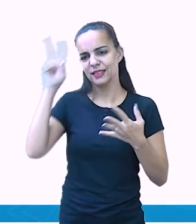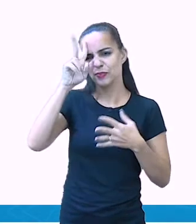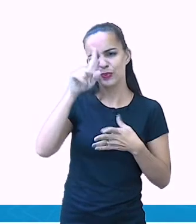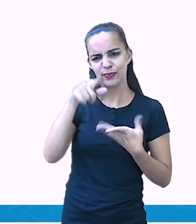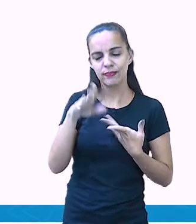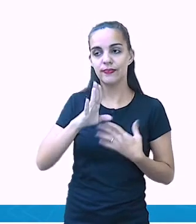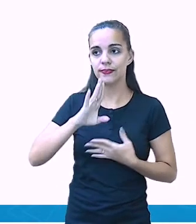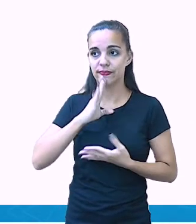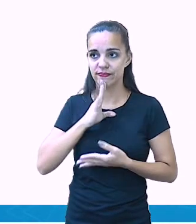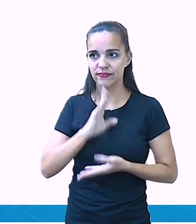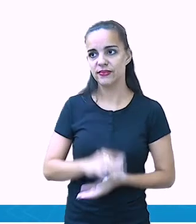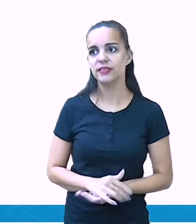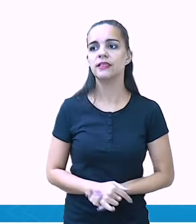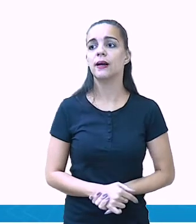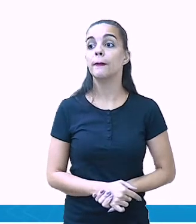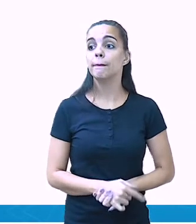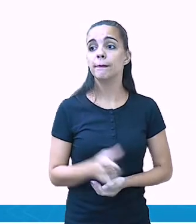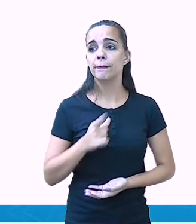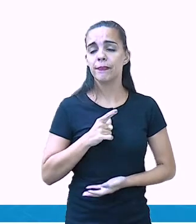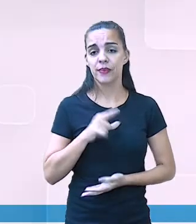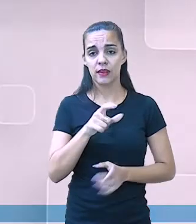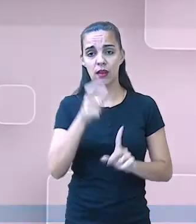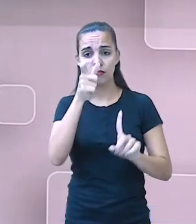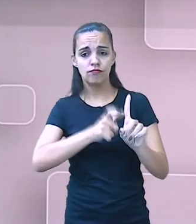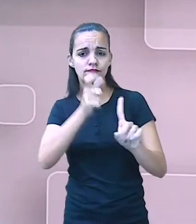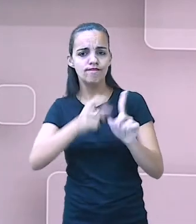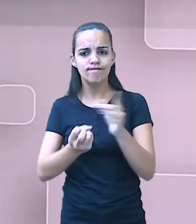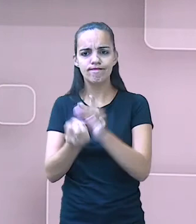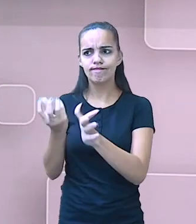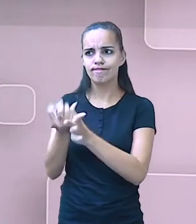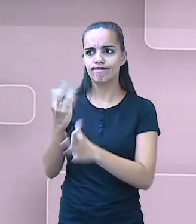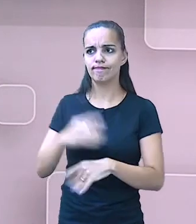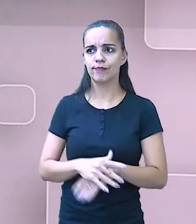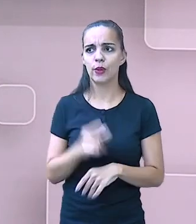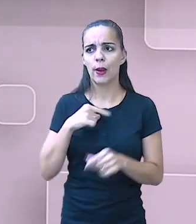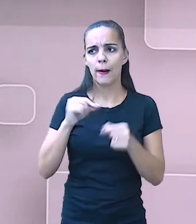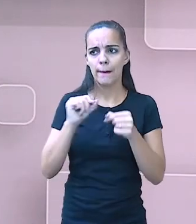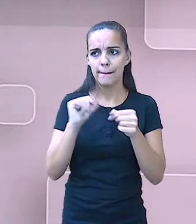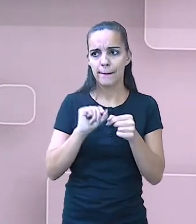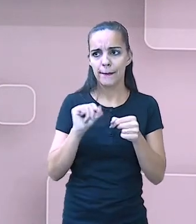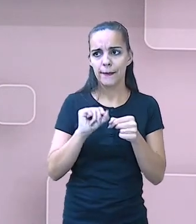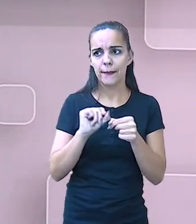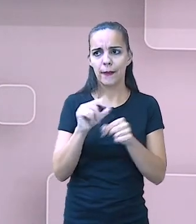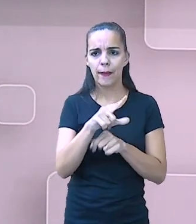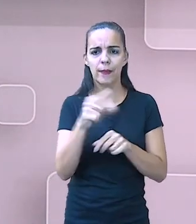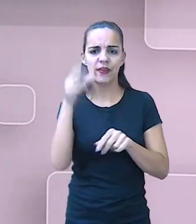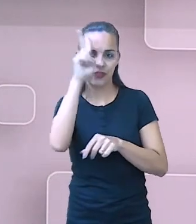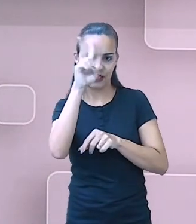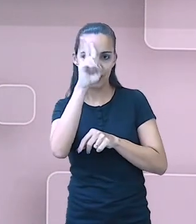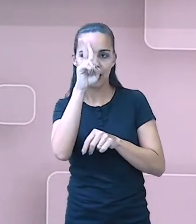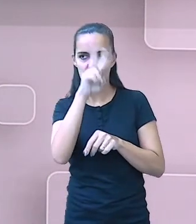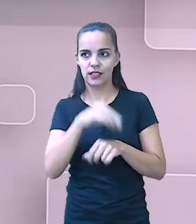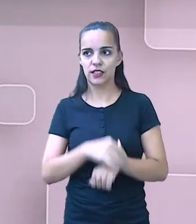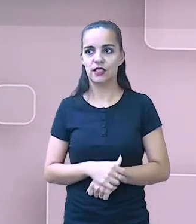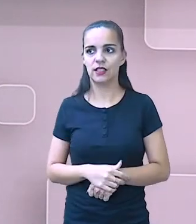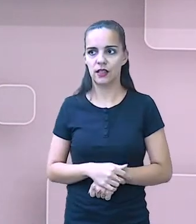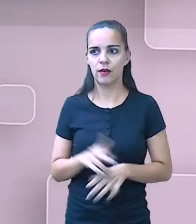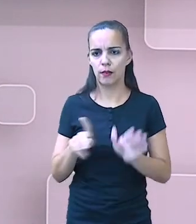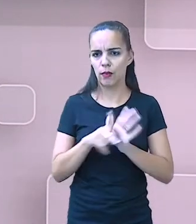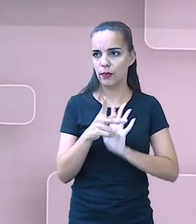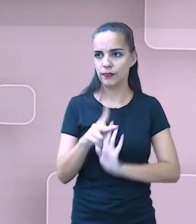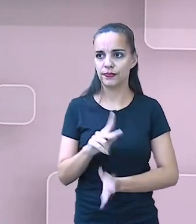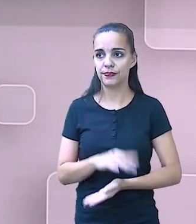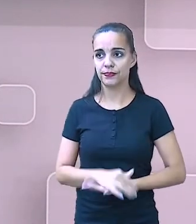criada, ele criou esses personagens para constituir as histórias em quadrinhos que ele